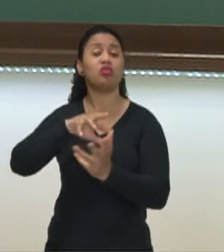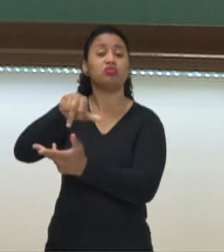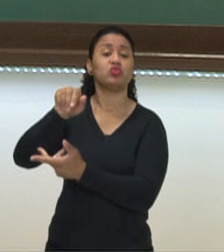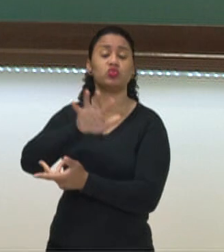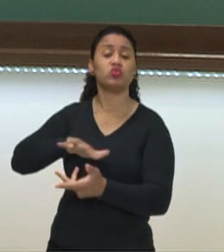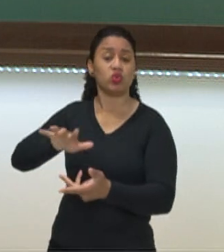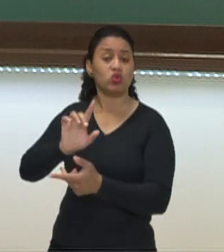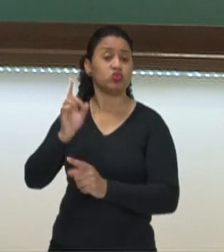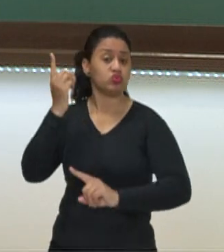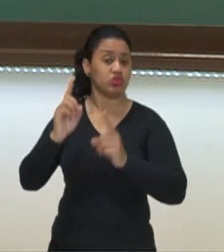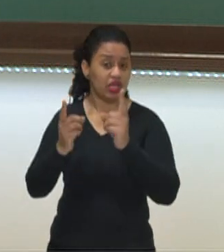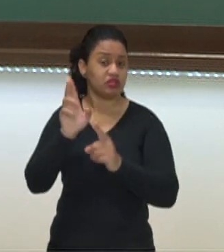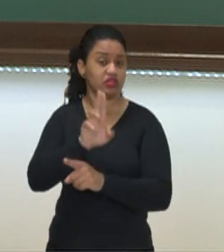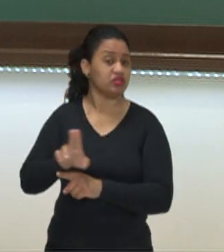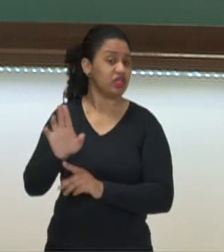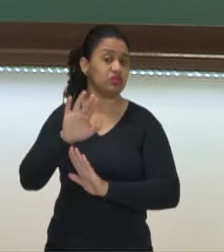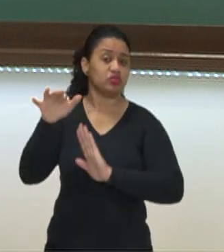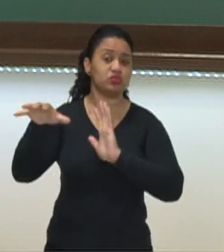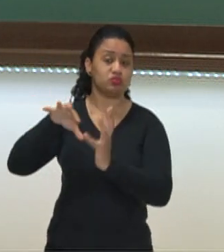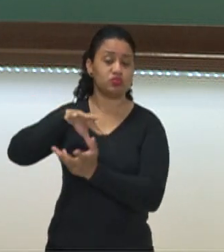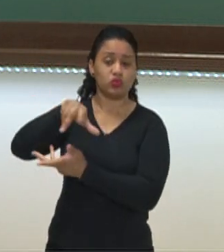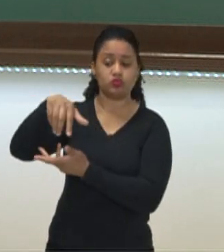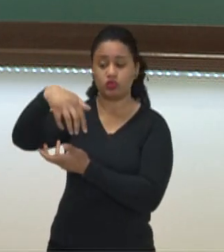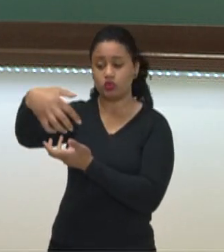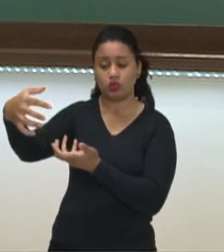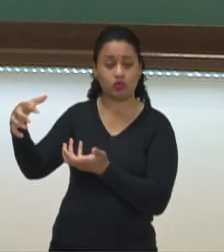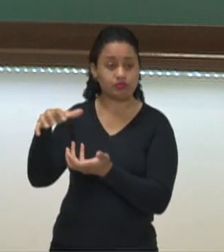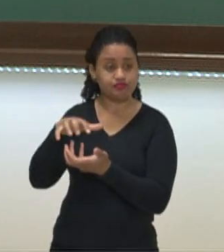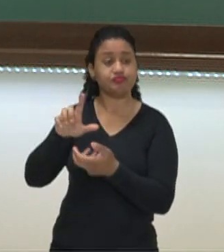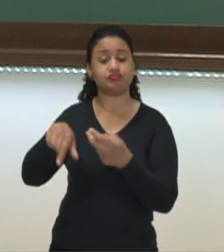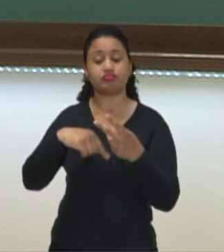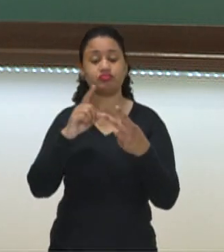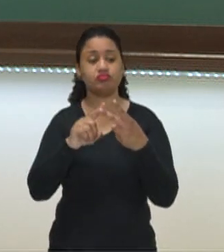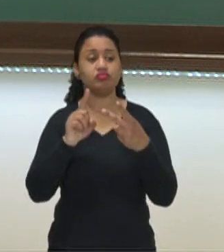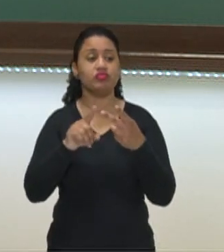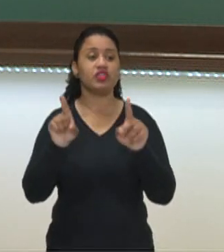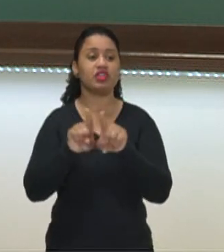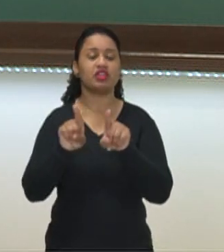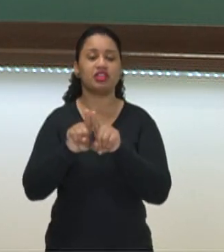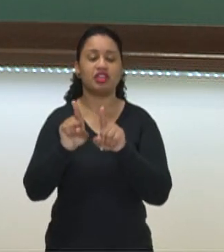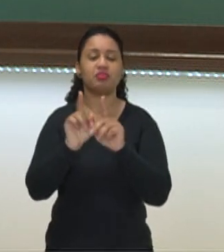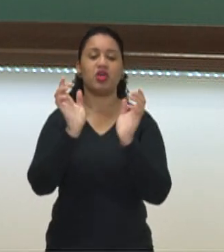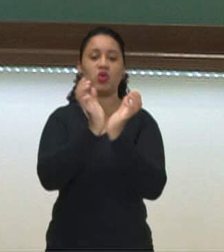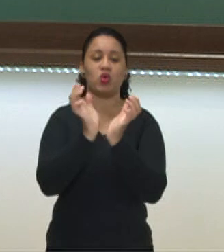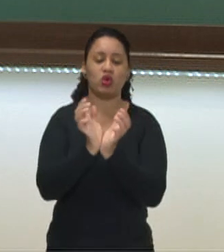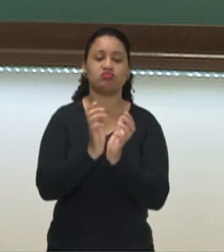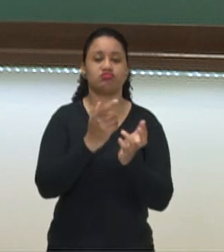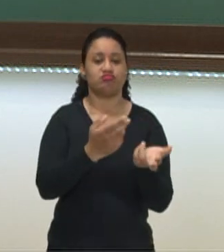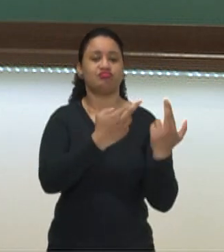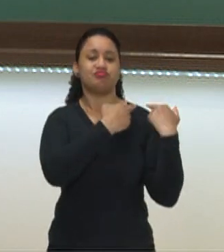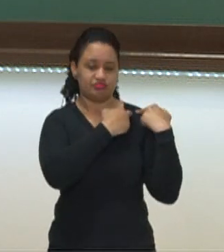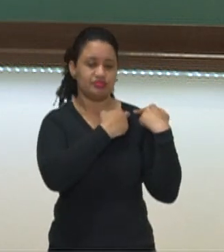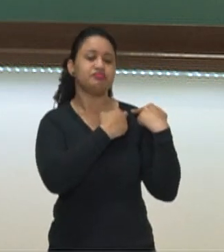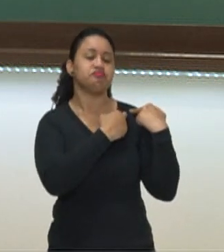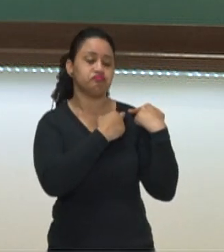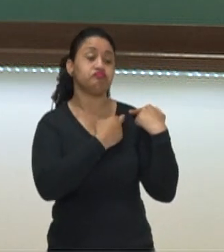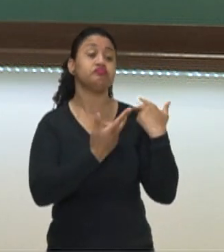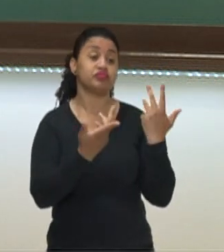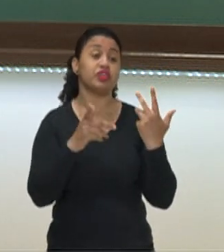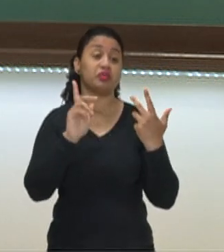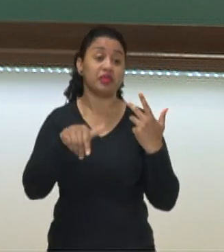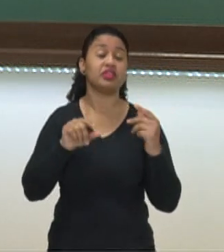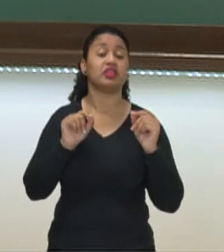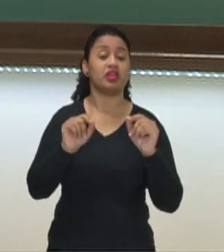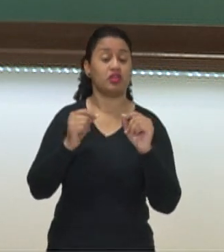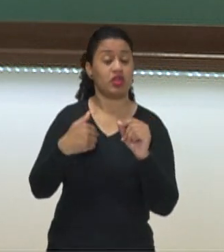mesma língua no mundo todo. Segundo, é a questão das federações e confederações. Então, para uma modalidade